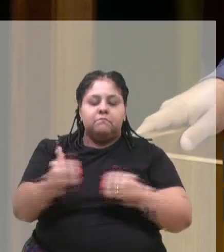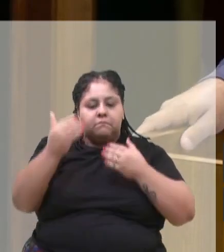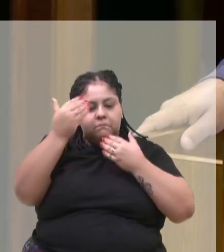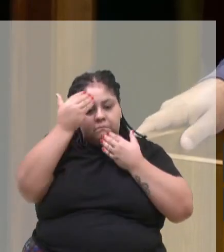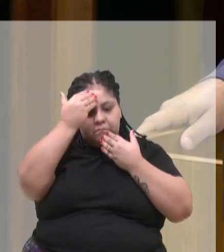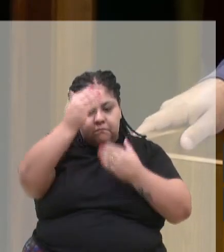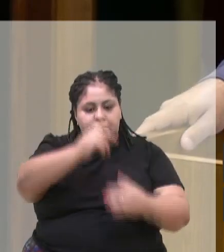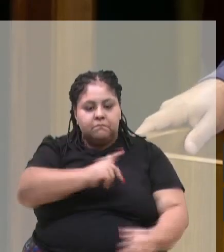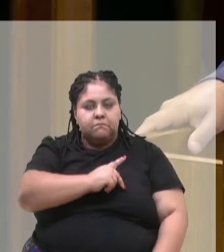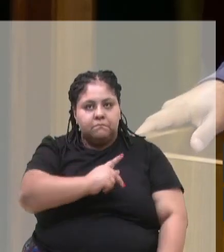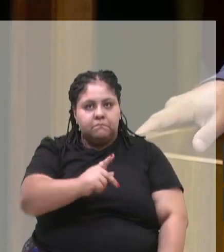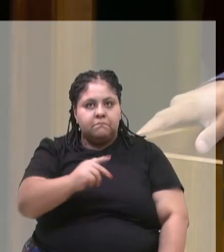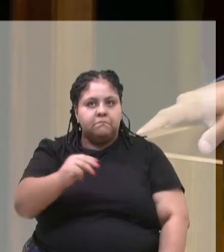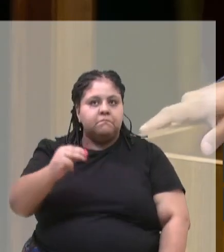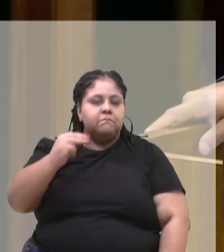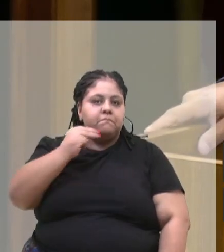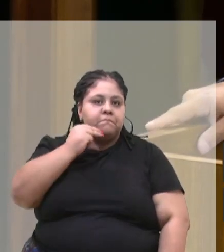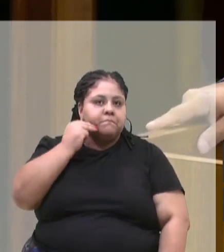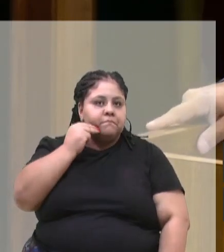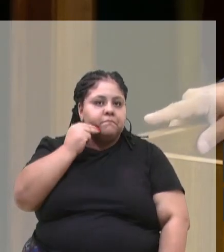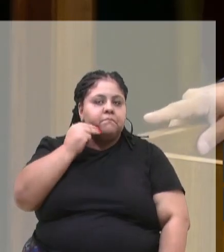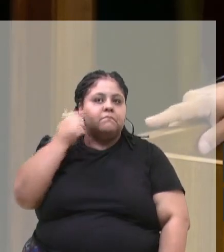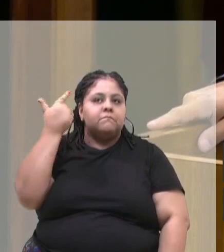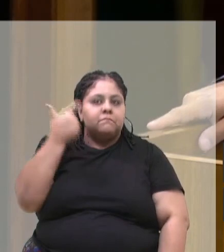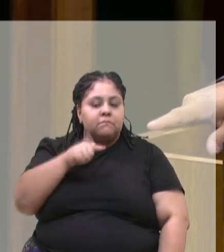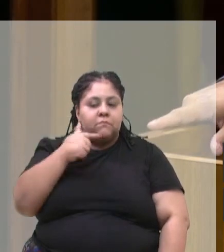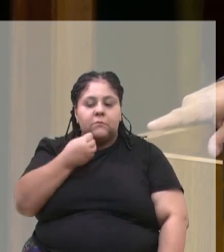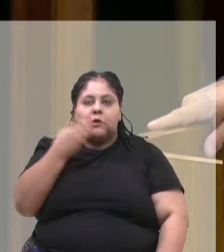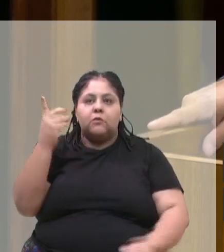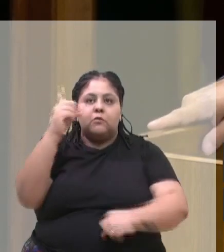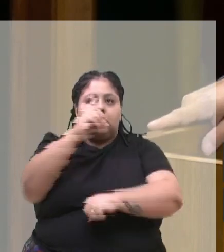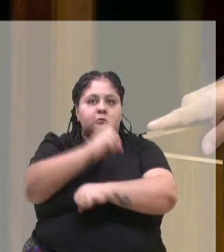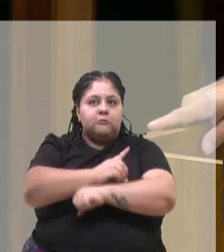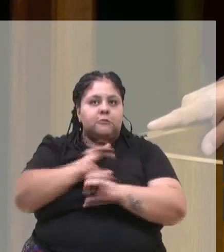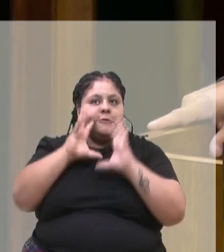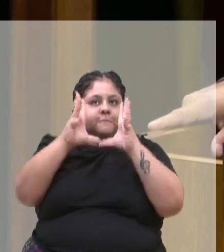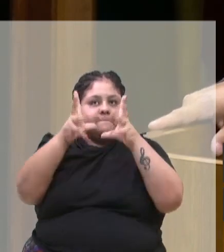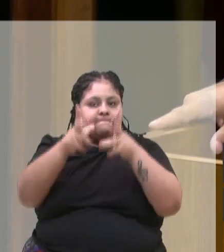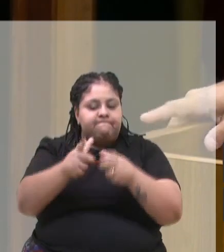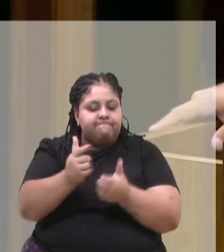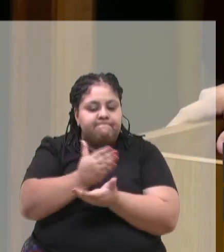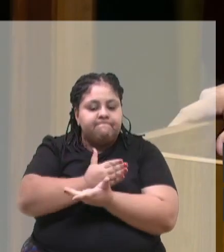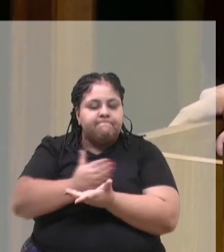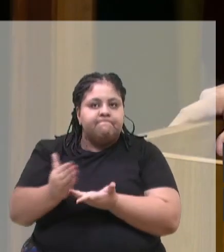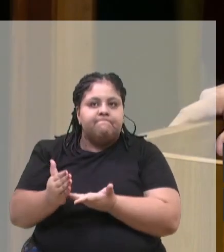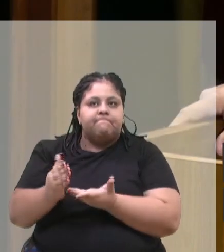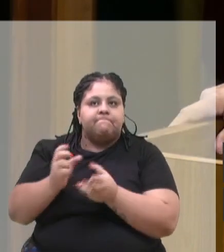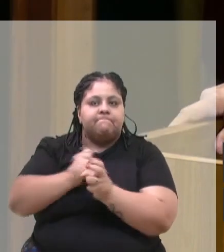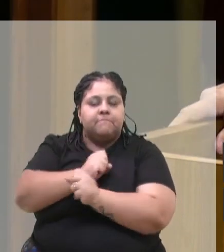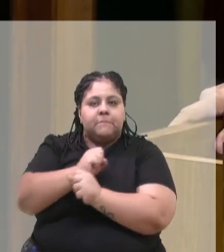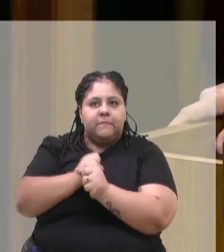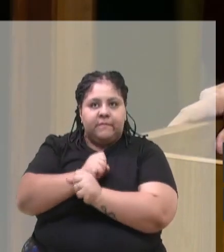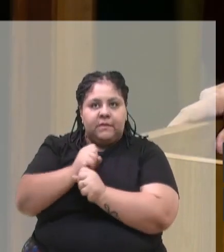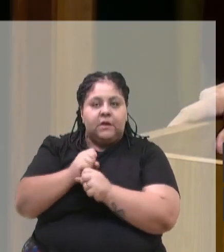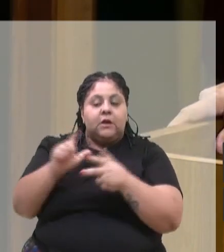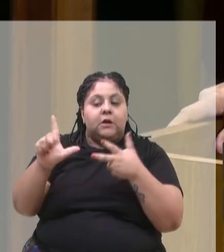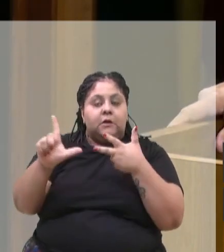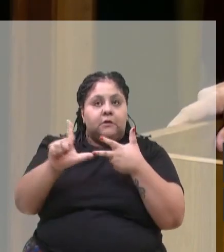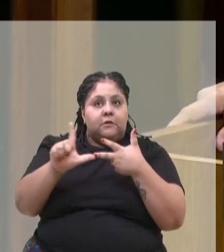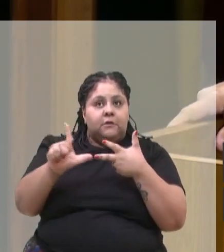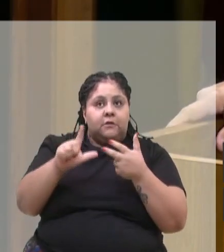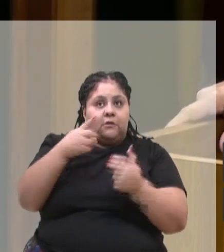Obrigado, presidente Marisol. Novamente, bom dia a todos e a todas. Começando o nosso ano legislativo